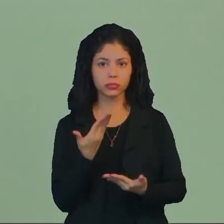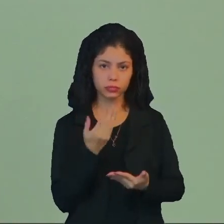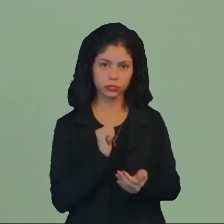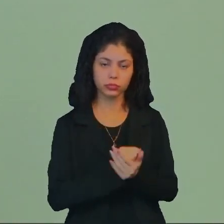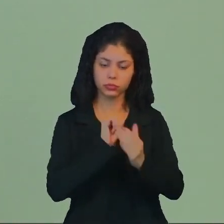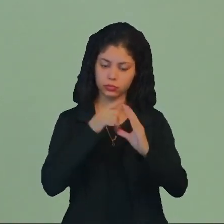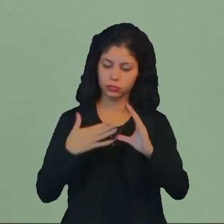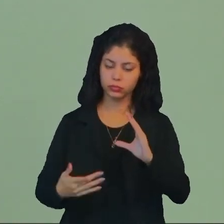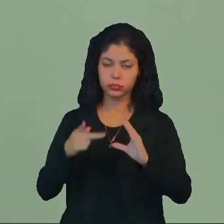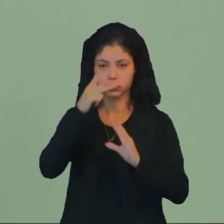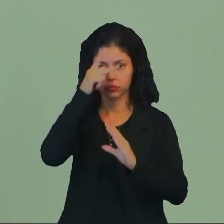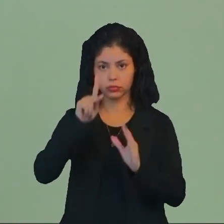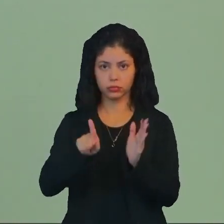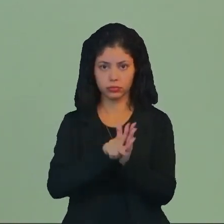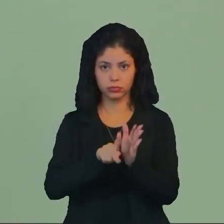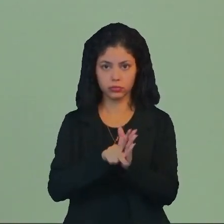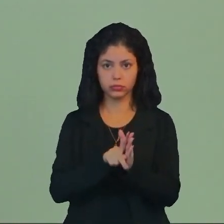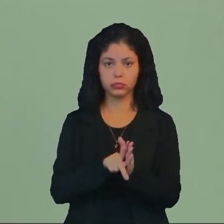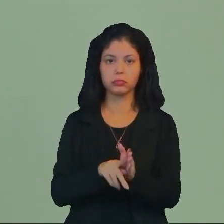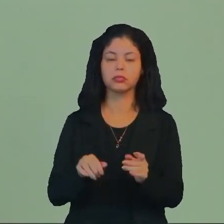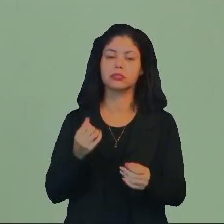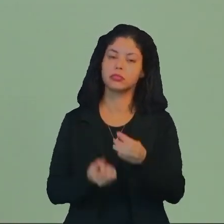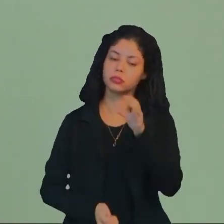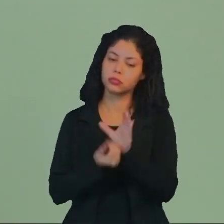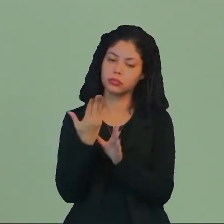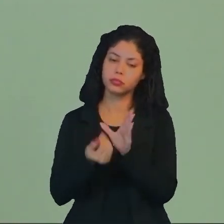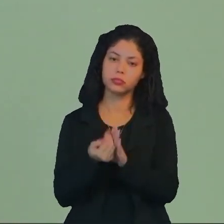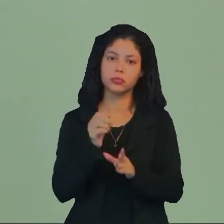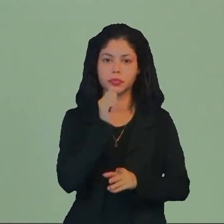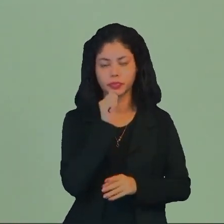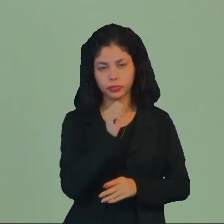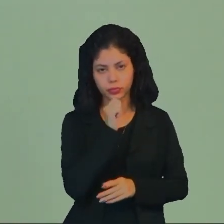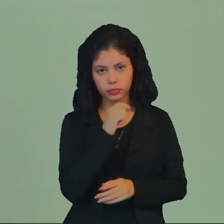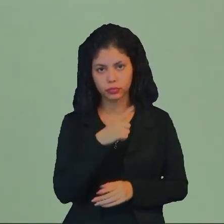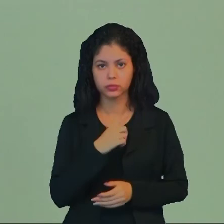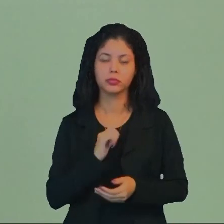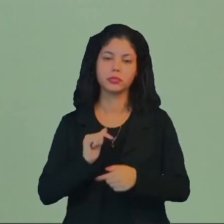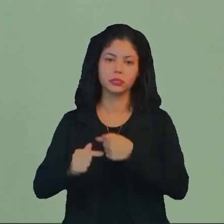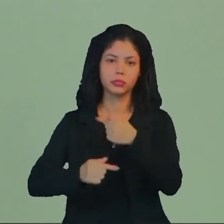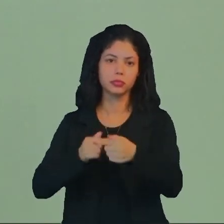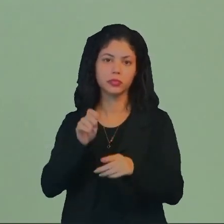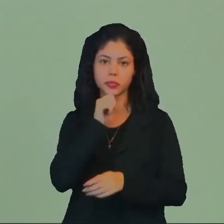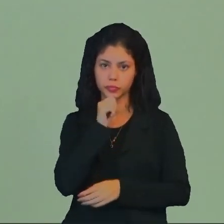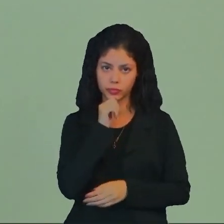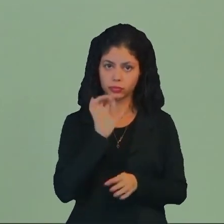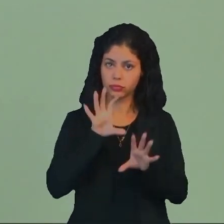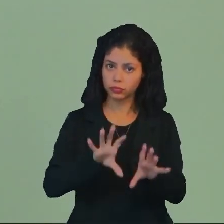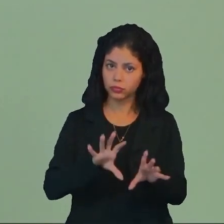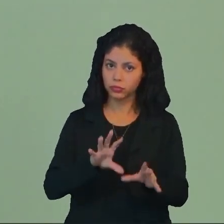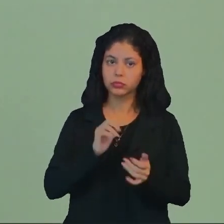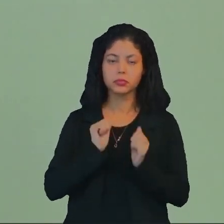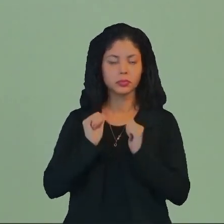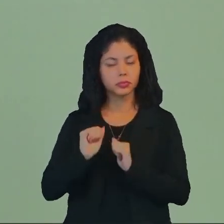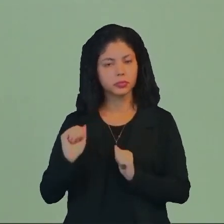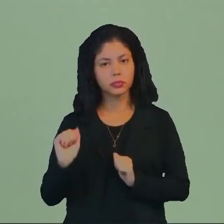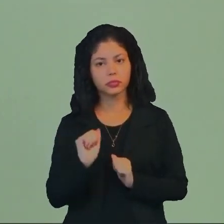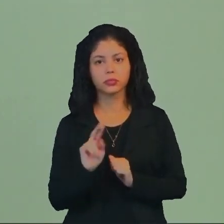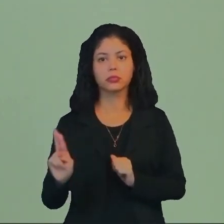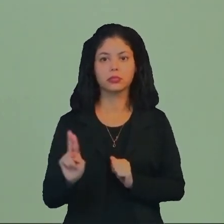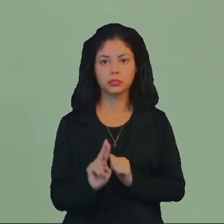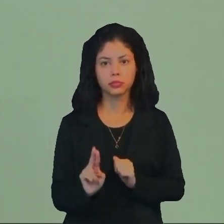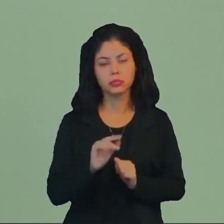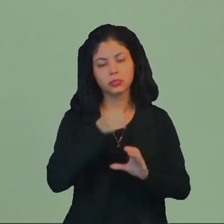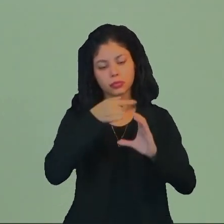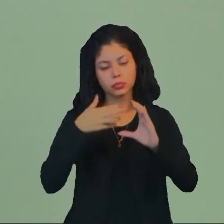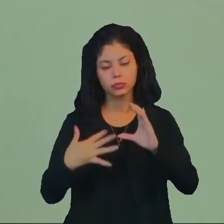aí características exclusivas entre si e que se reproduzem e geram descendentes férteis. Então, só assim que eu posso chamar, então,